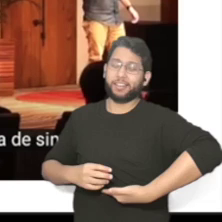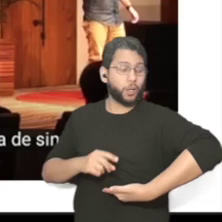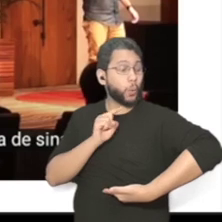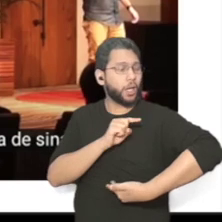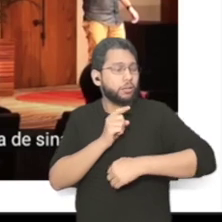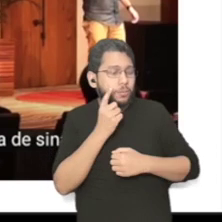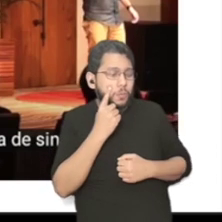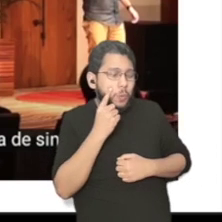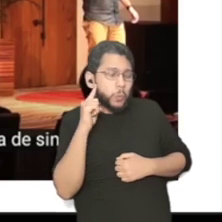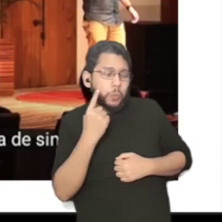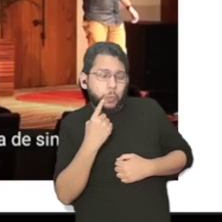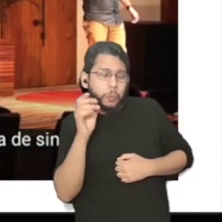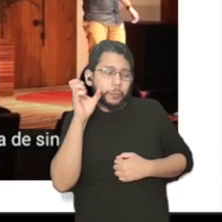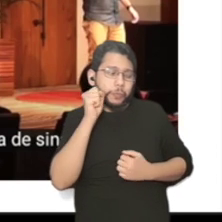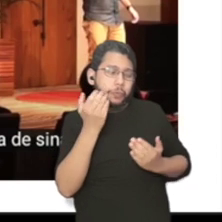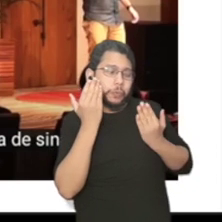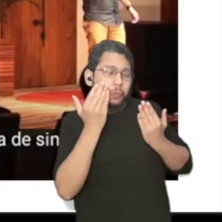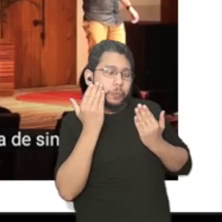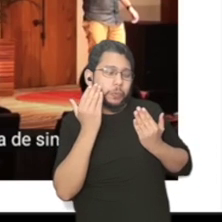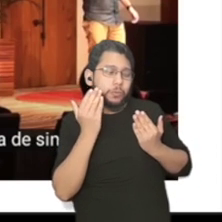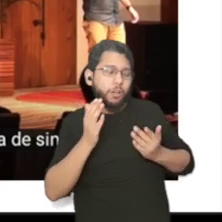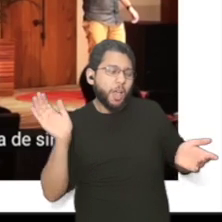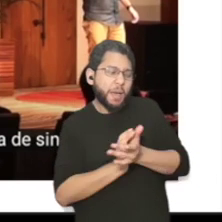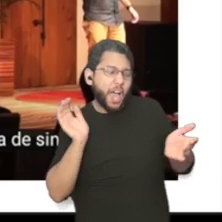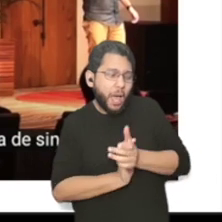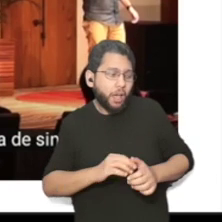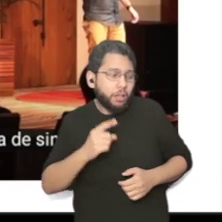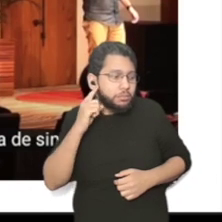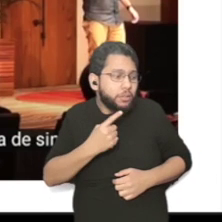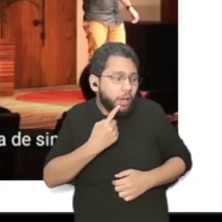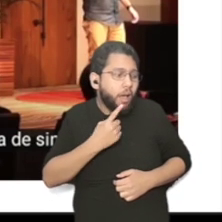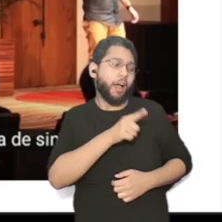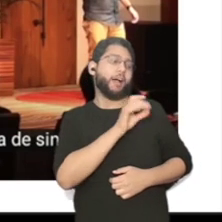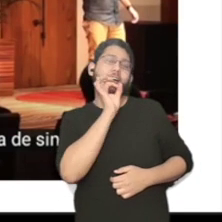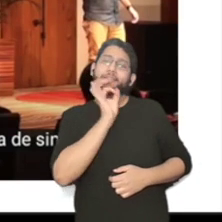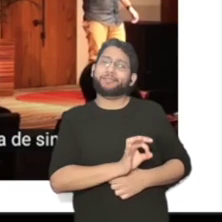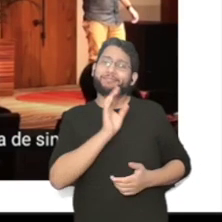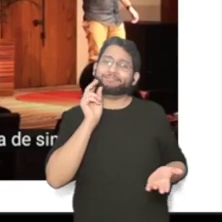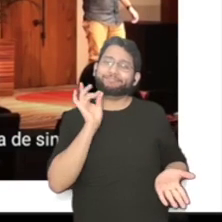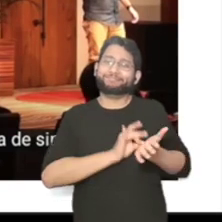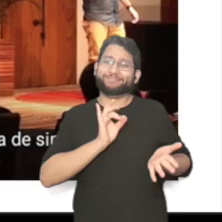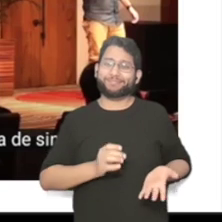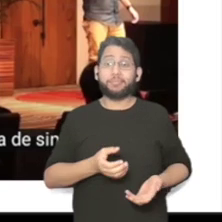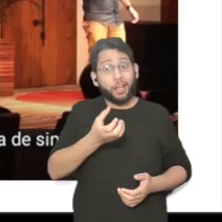surdo para a família. Então, olhar talvez de uma outra perspectiva para a